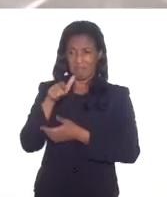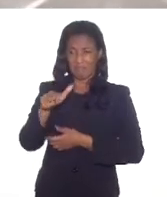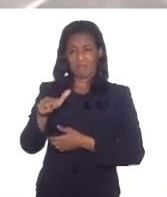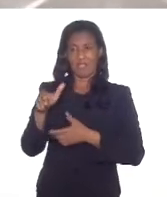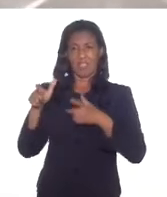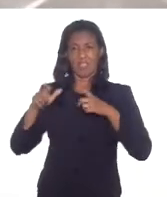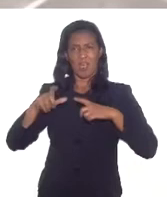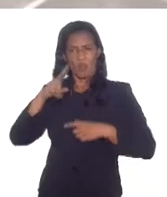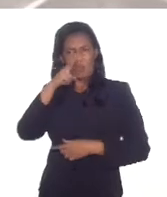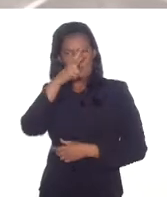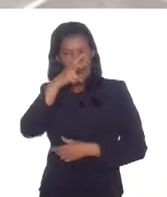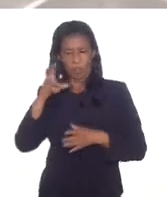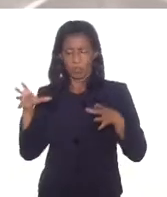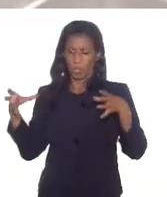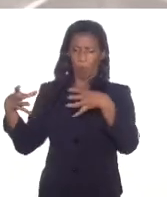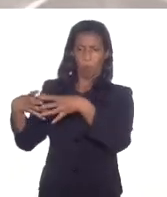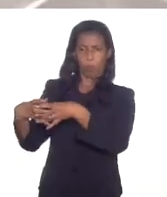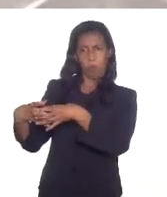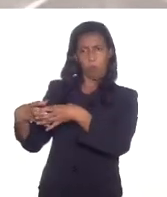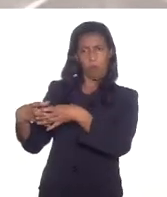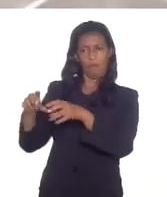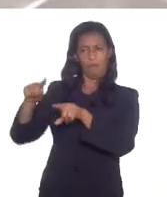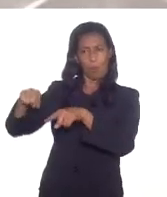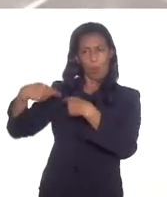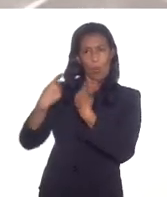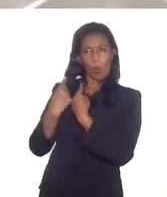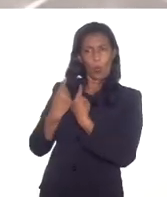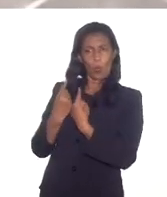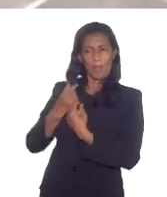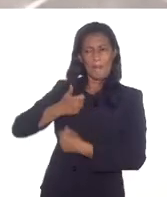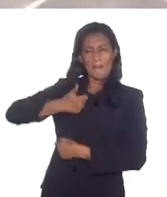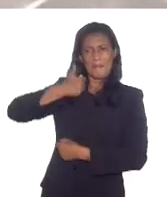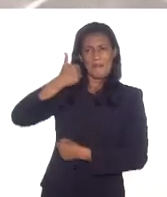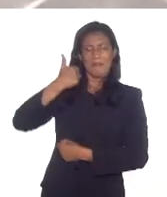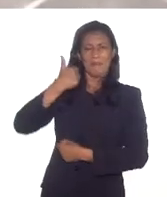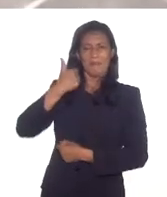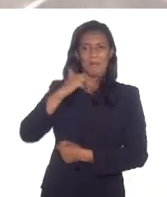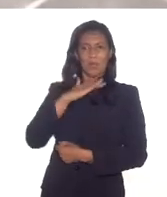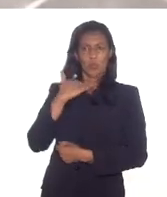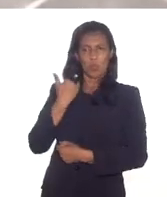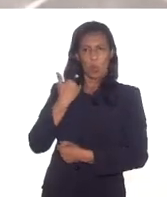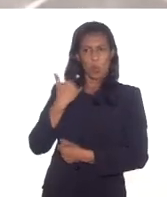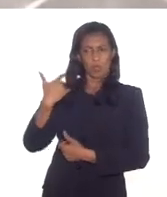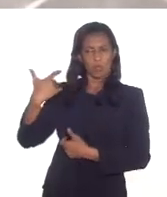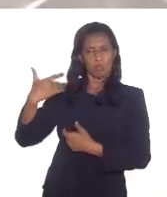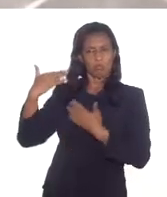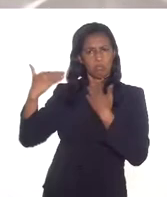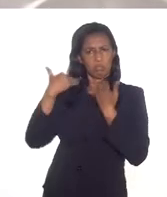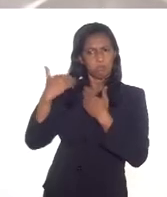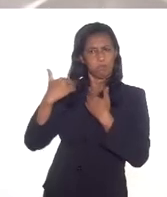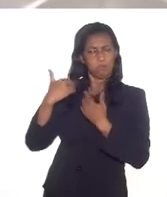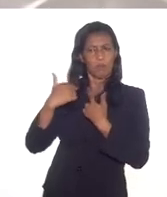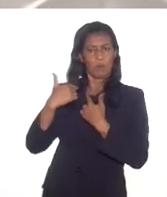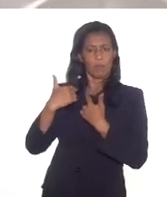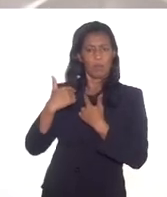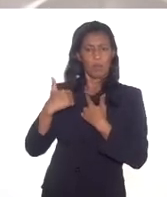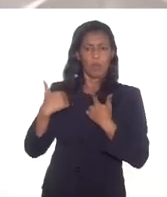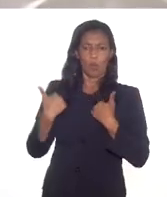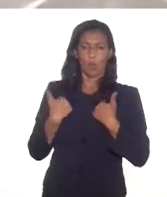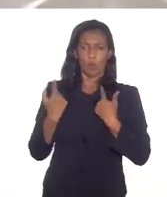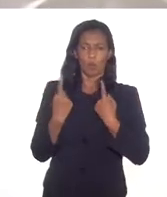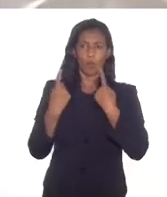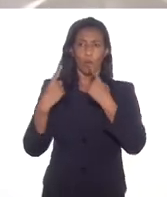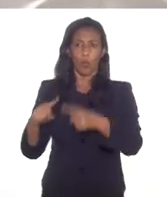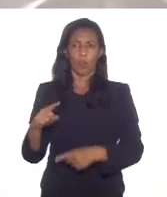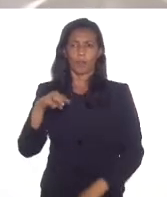de forças que fez com que eu tivesse a minha primeira ameaça de morte em 2009, quando enfrentei a